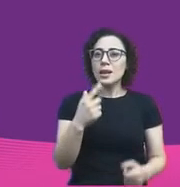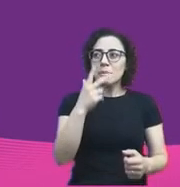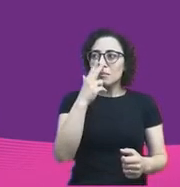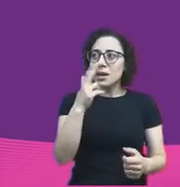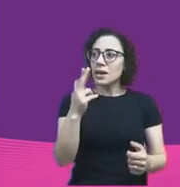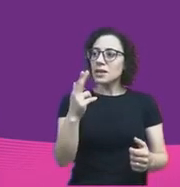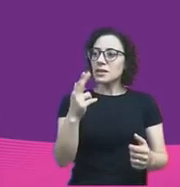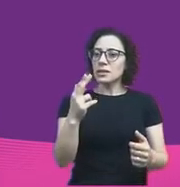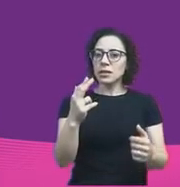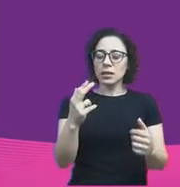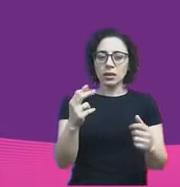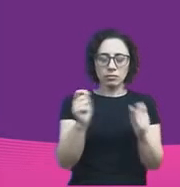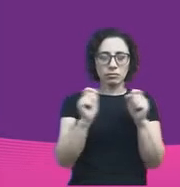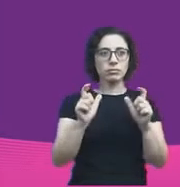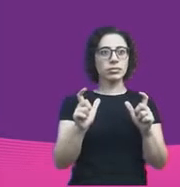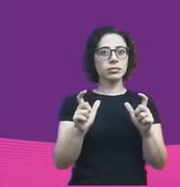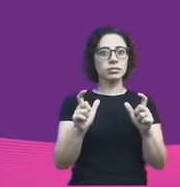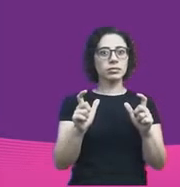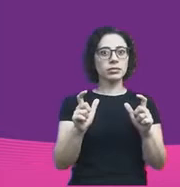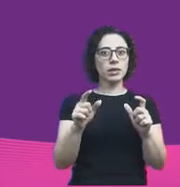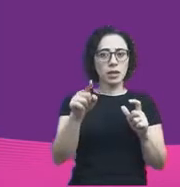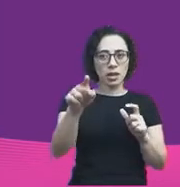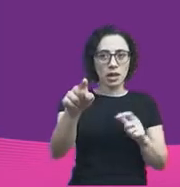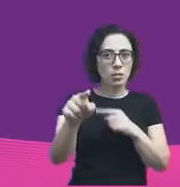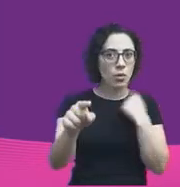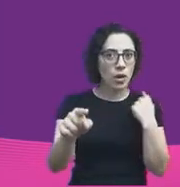gente? Bom,